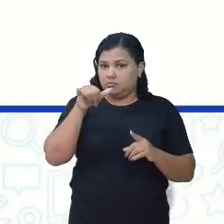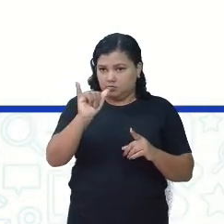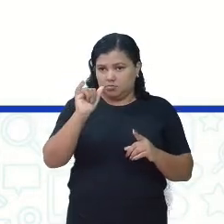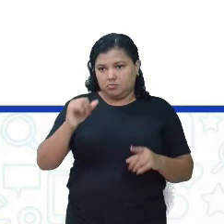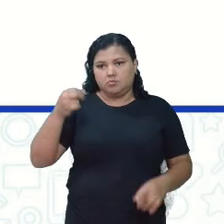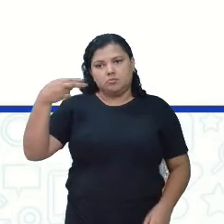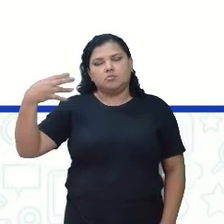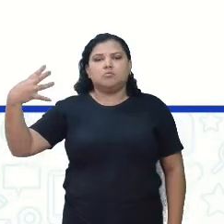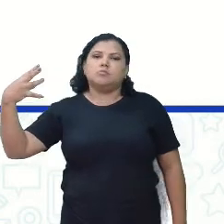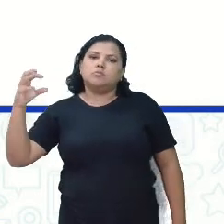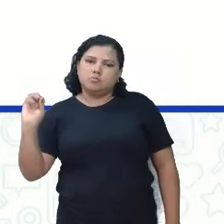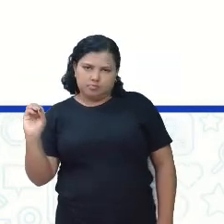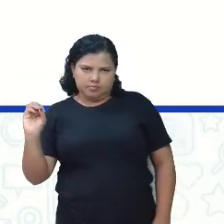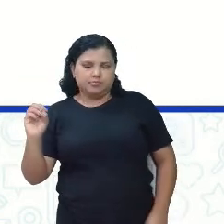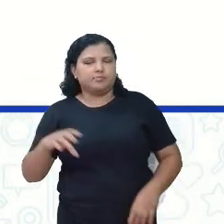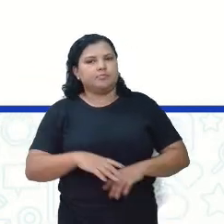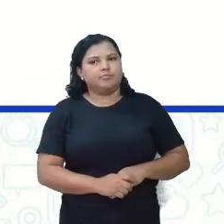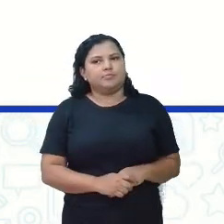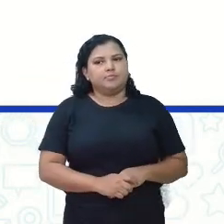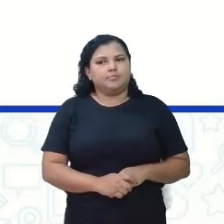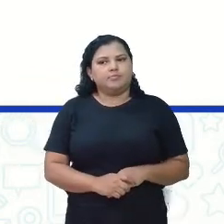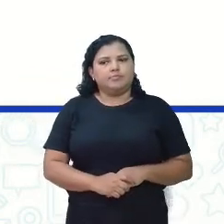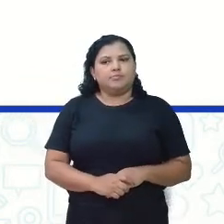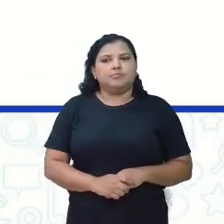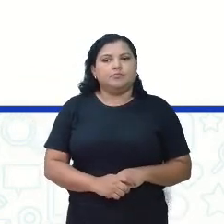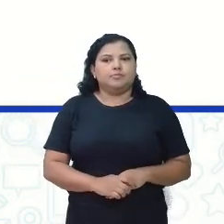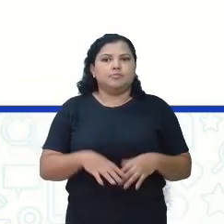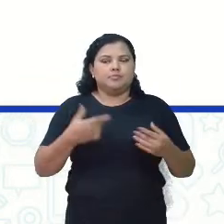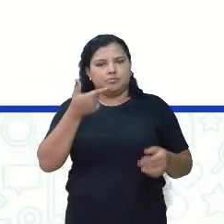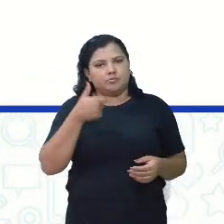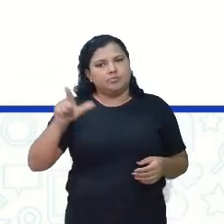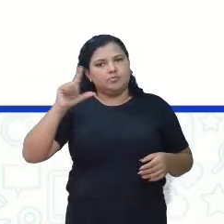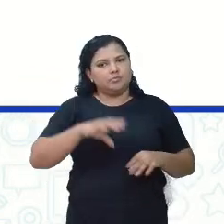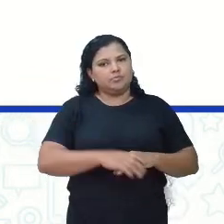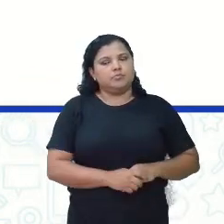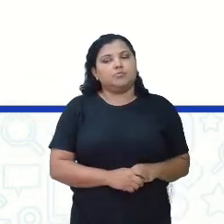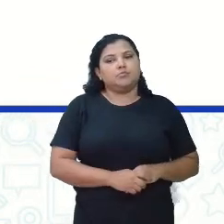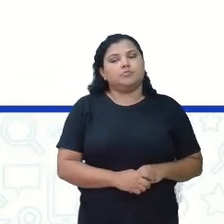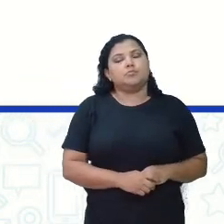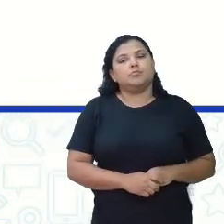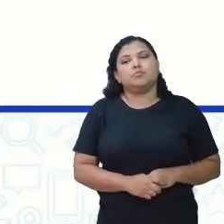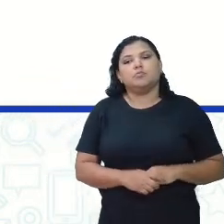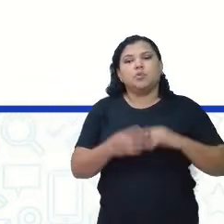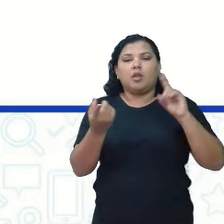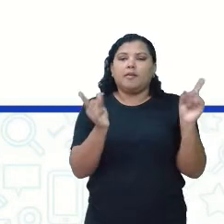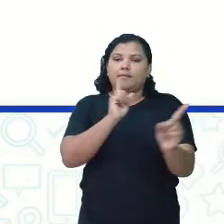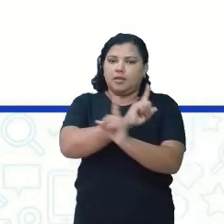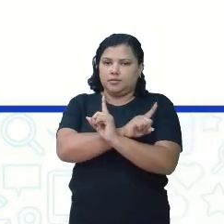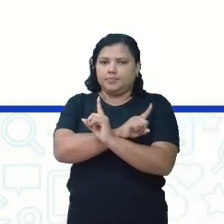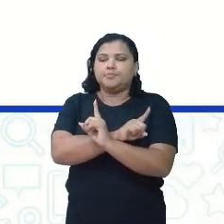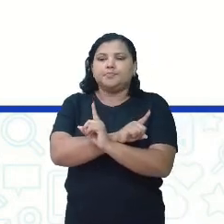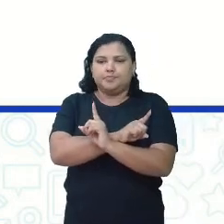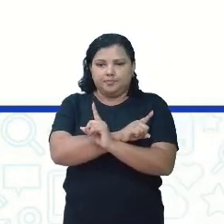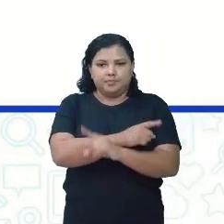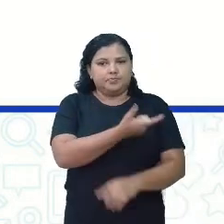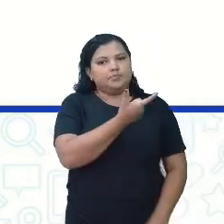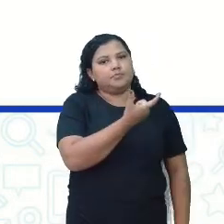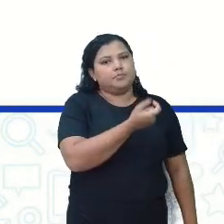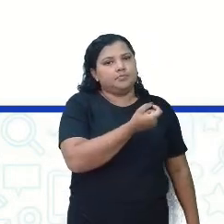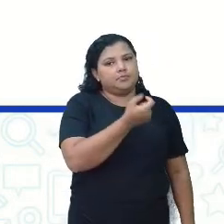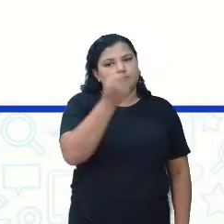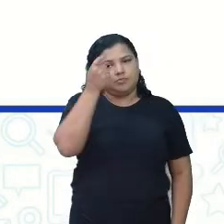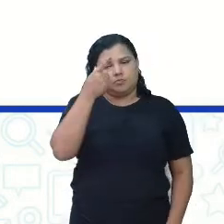mais 2y é igual a 40. Próximo passo, operação inversa aí, ó, desse número 20, a